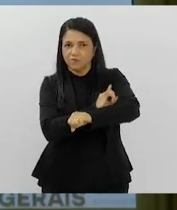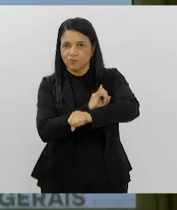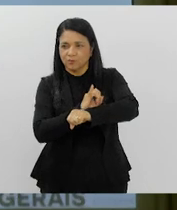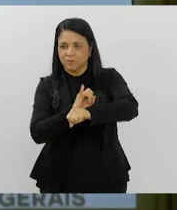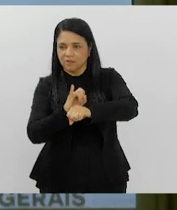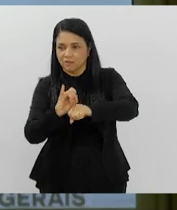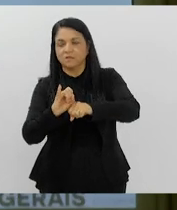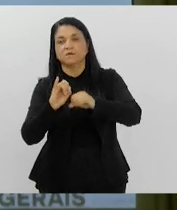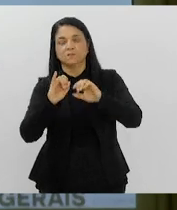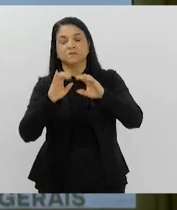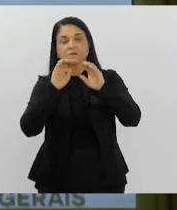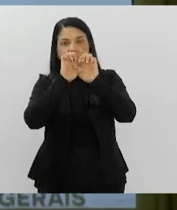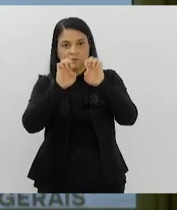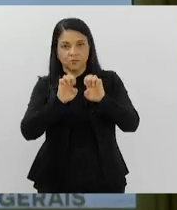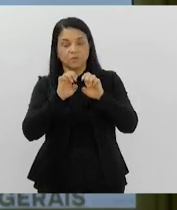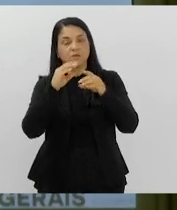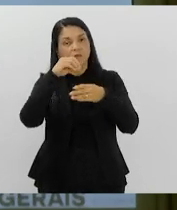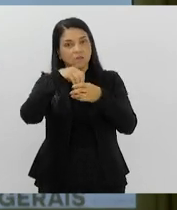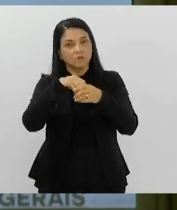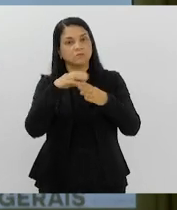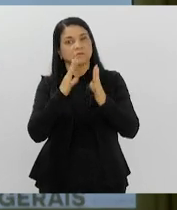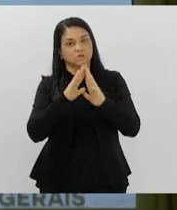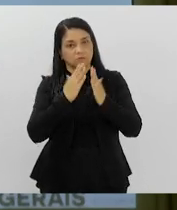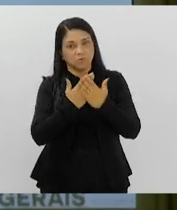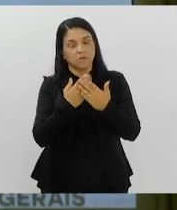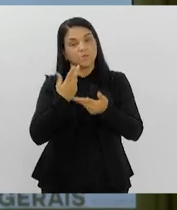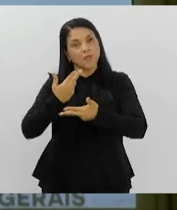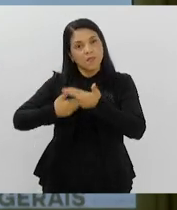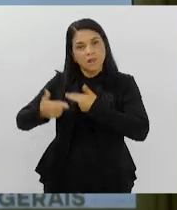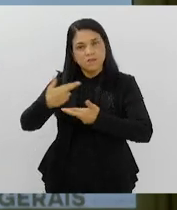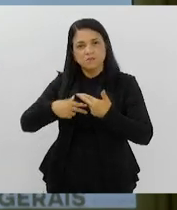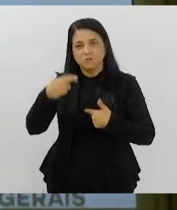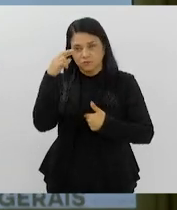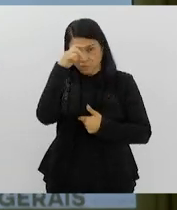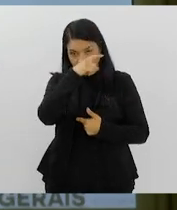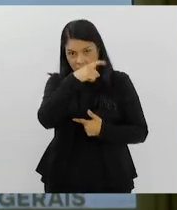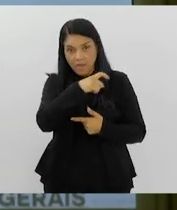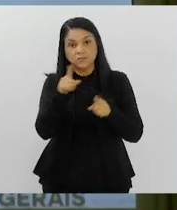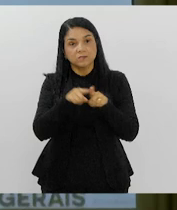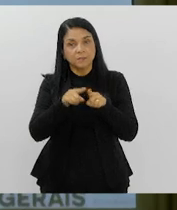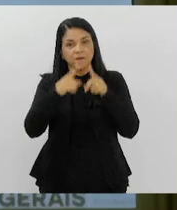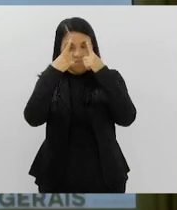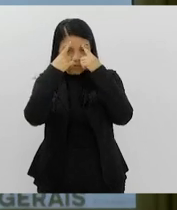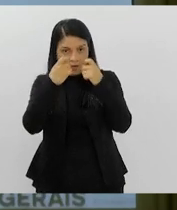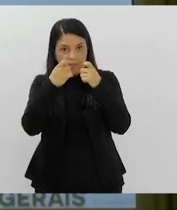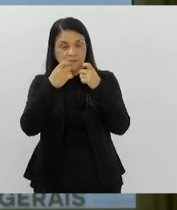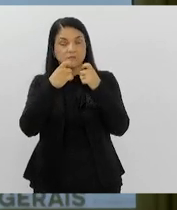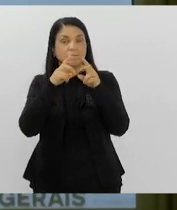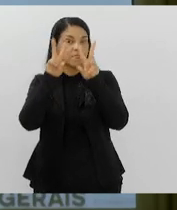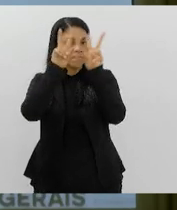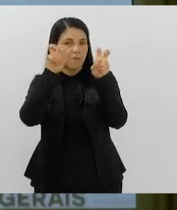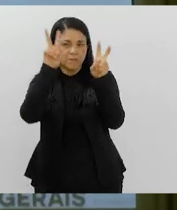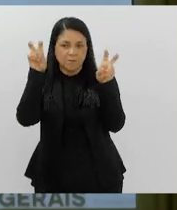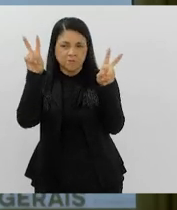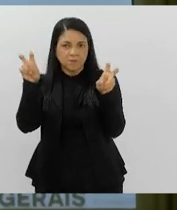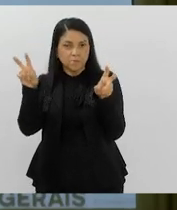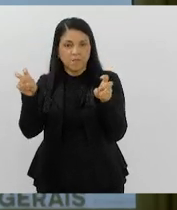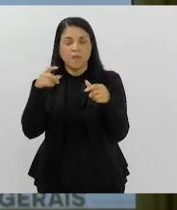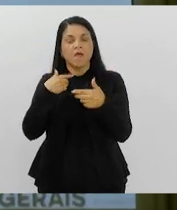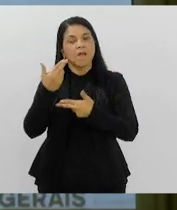acolhimento e dificuldades, né, de relação e até mesmo da própria violência. As relações com o trabalho,